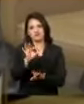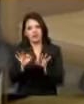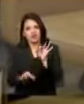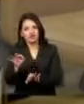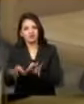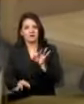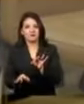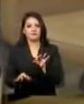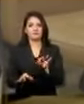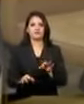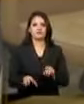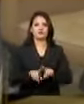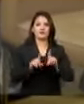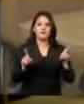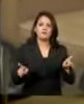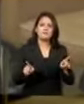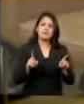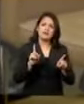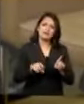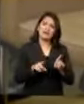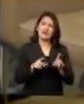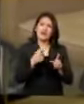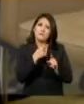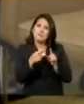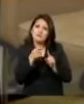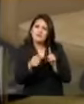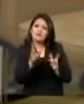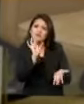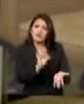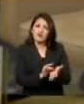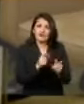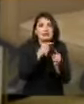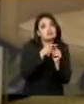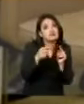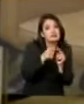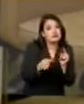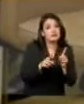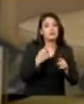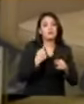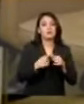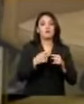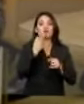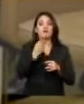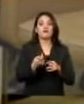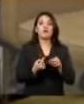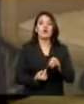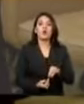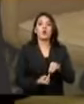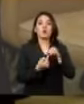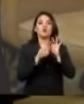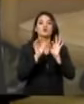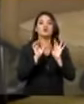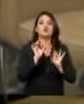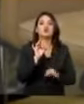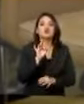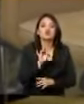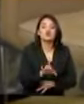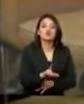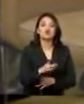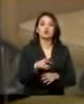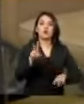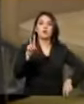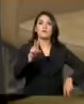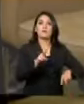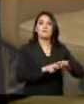Esse é um argumento parcialmente verdadeiro. Parcialmente verdadeiro porque isso diz respeito única e exclusivamente às penas privativas